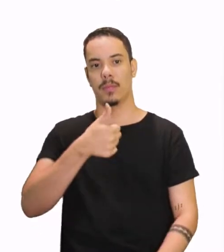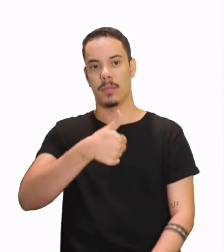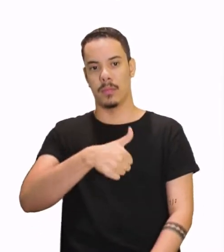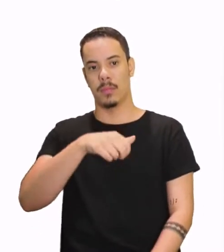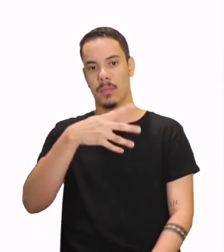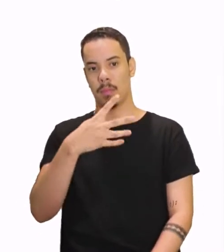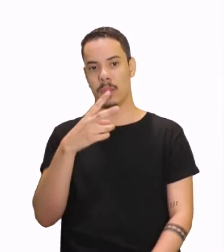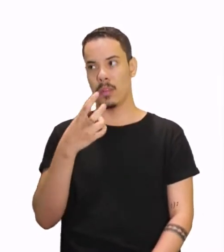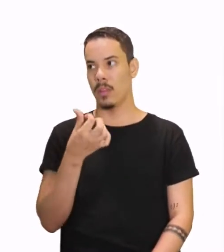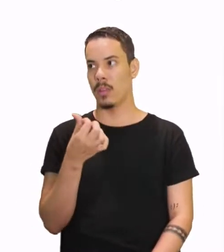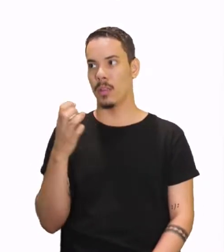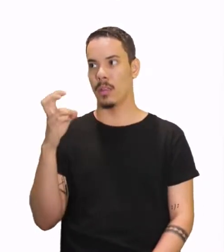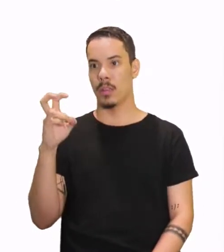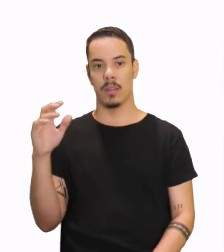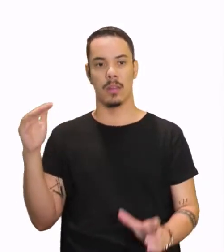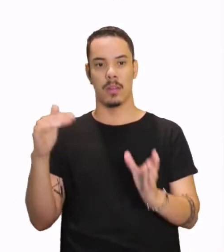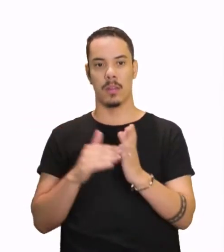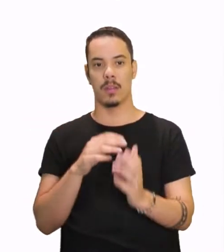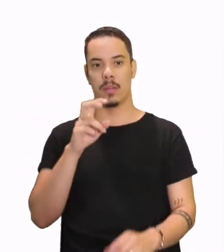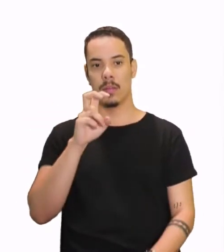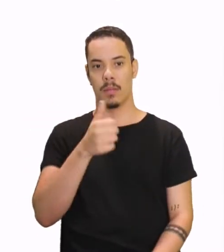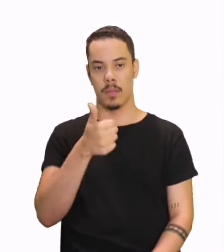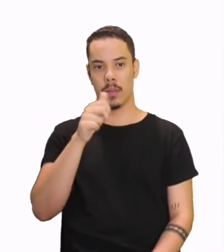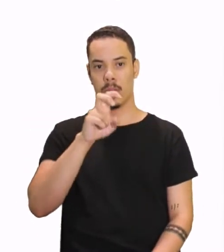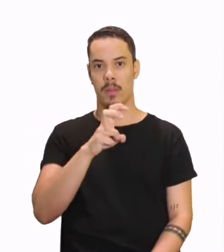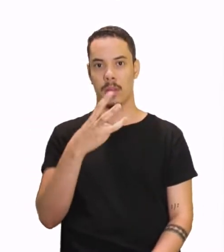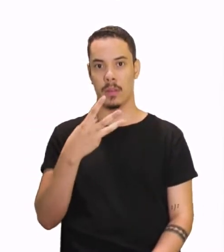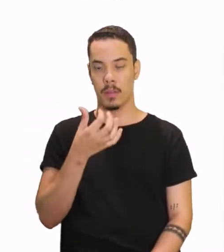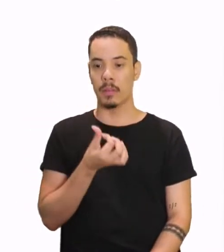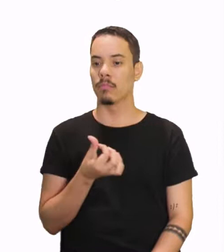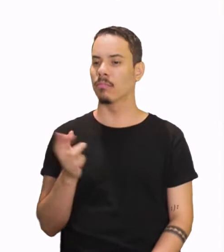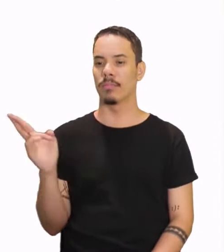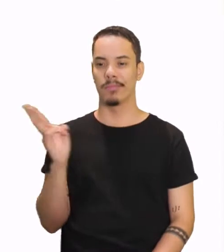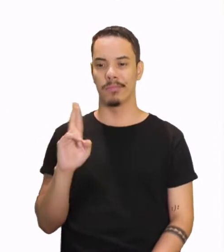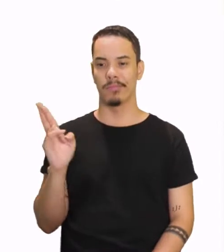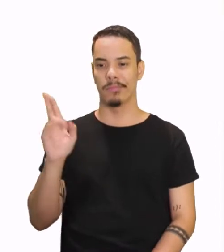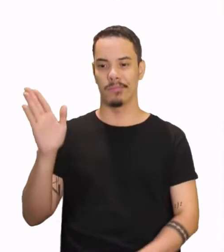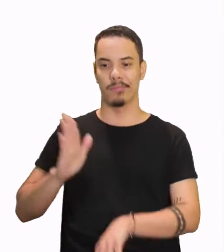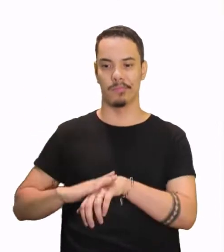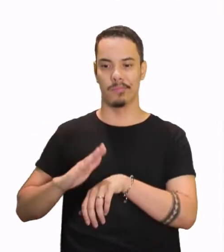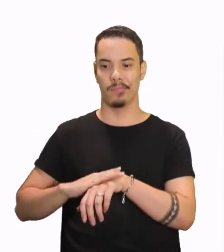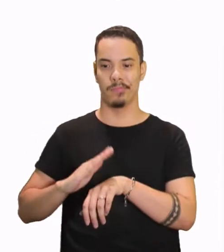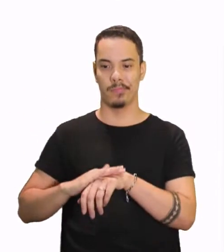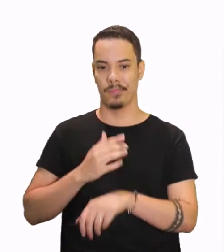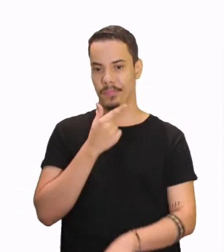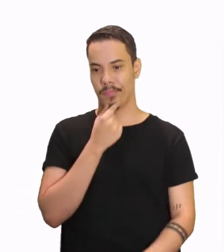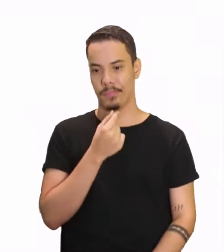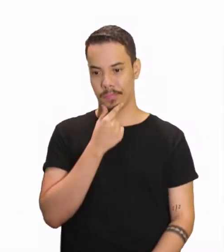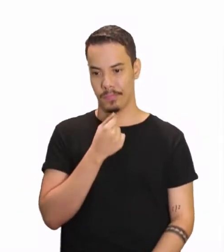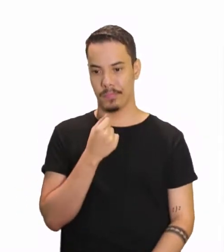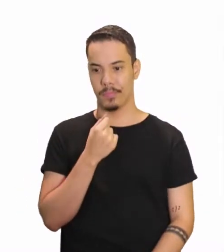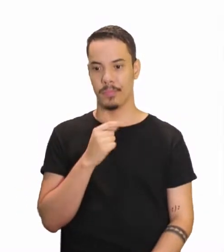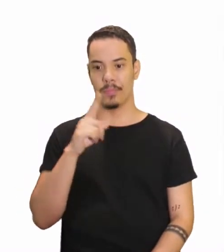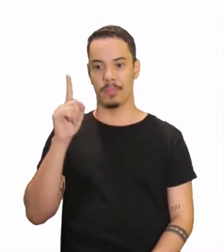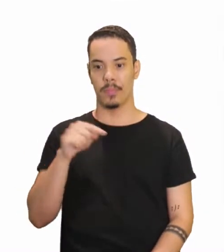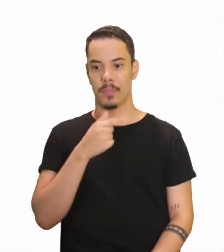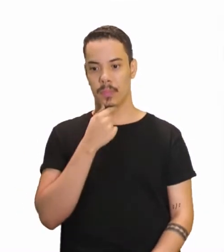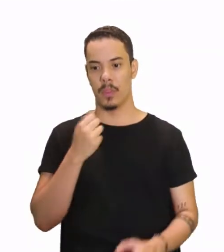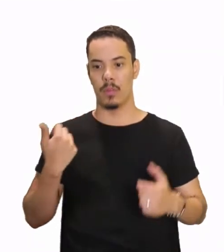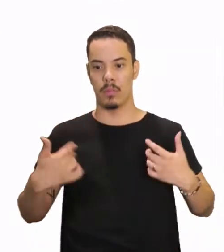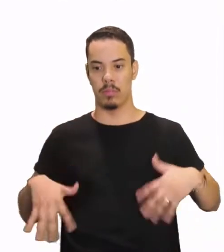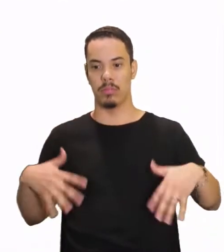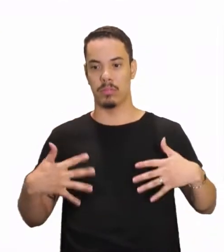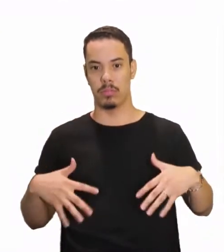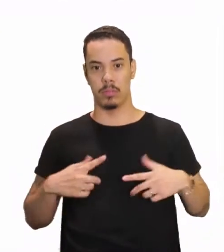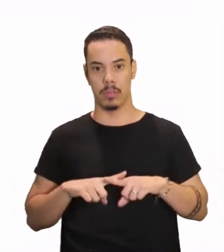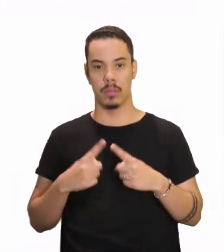a 1536, tá certo? Quem foi Gil Vicente? Ele foi um dramaturgo.